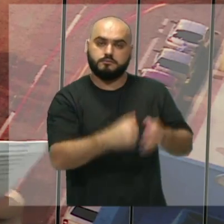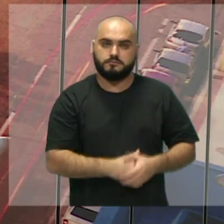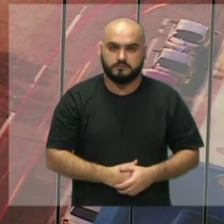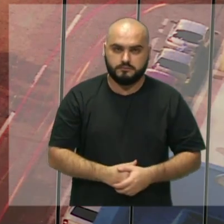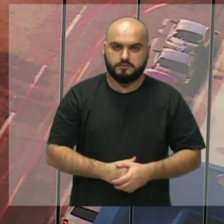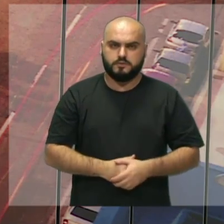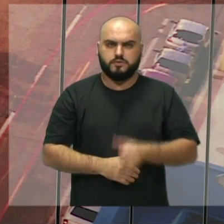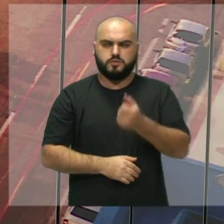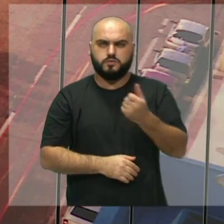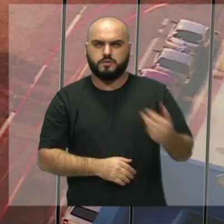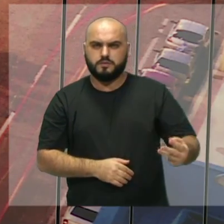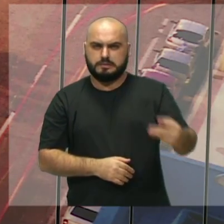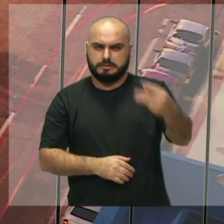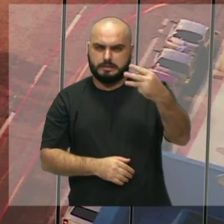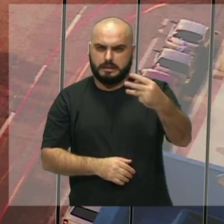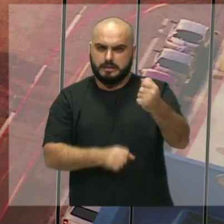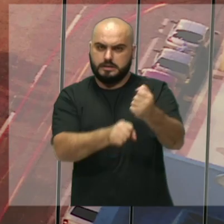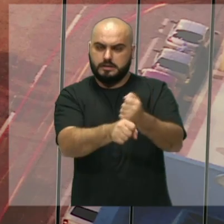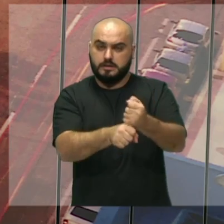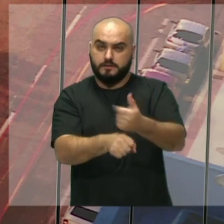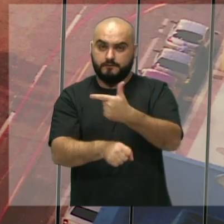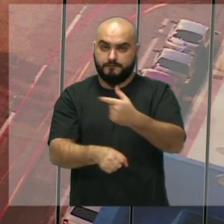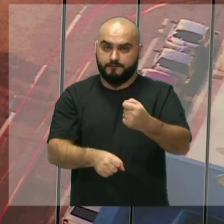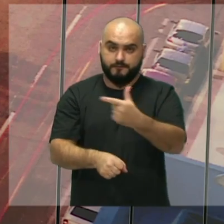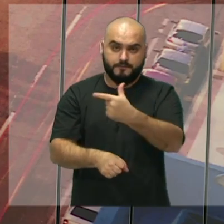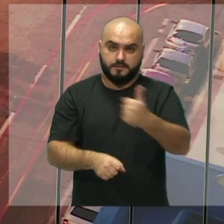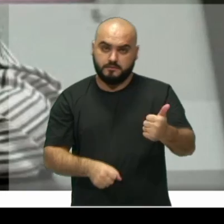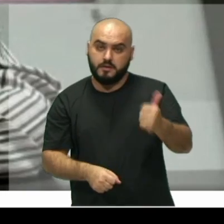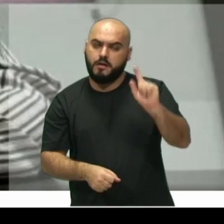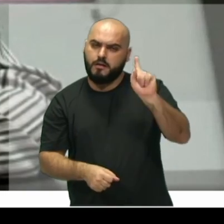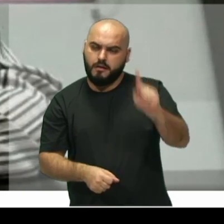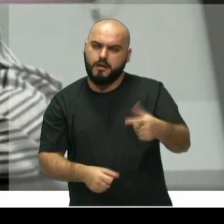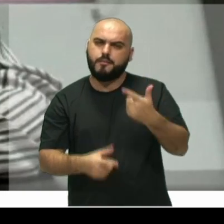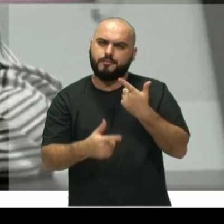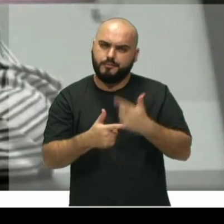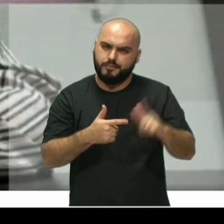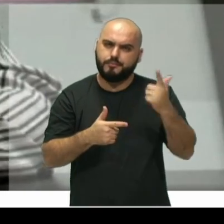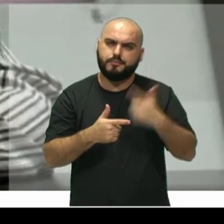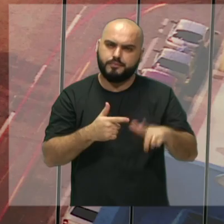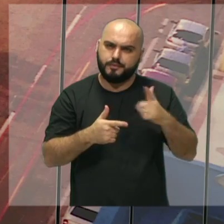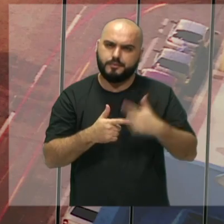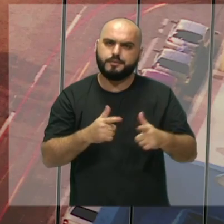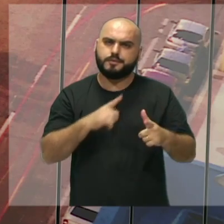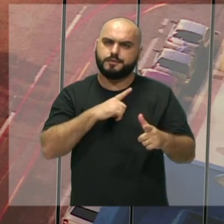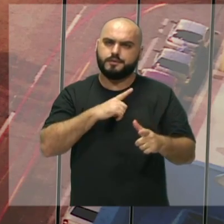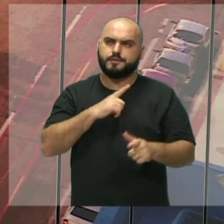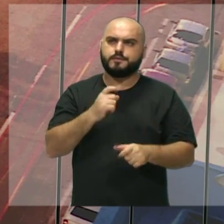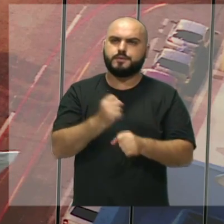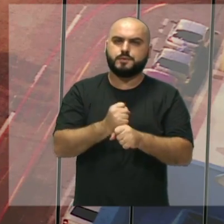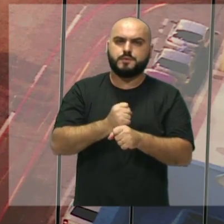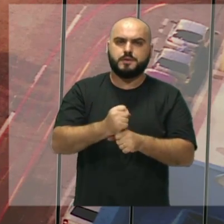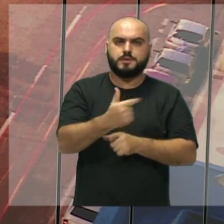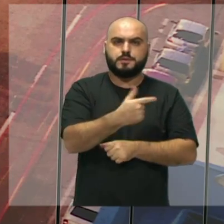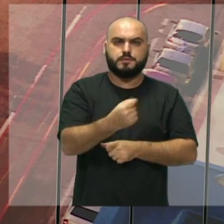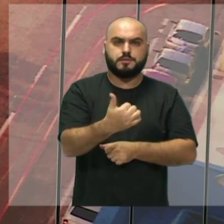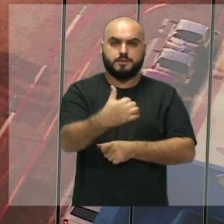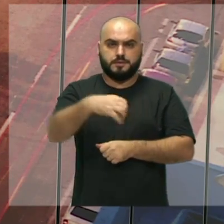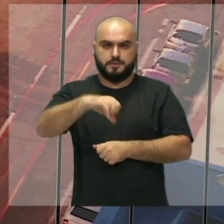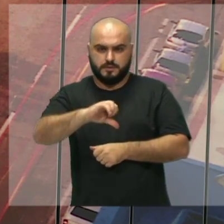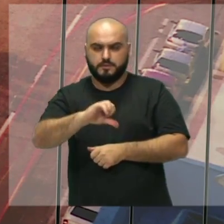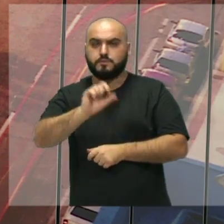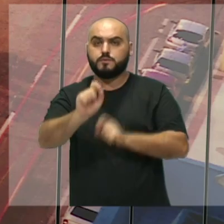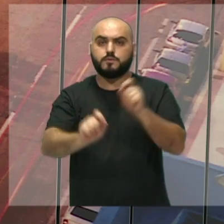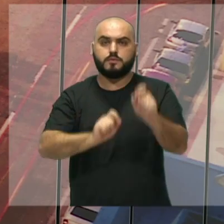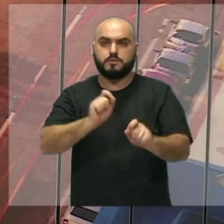de 2021, que trata de um problema que nós tivemos até nos últimos anos. Em 2019 foi muito acentuado essa